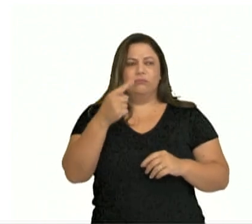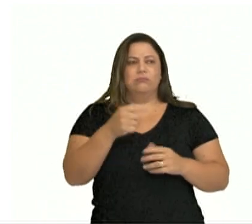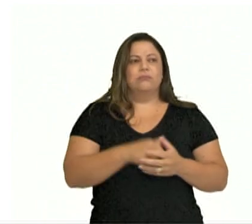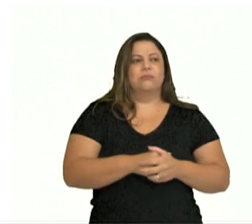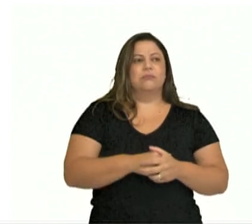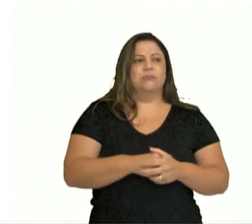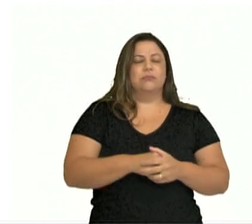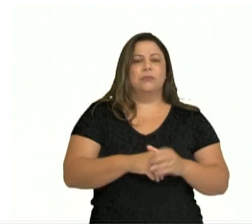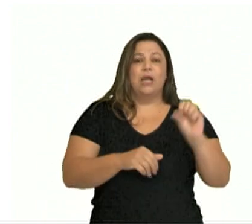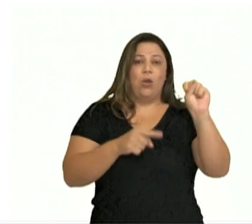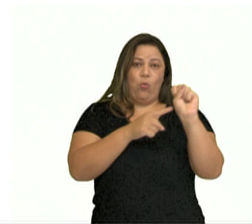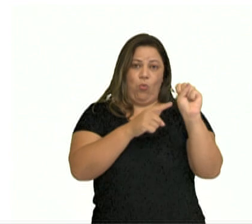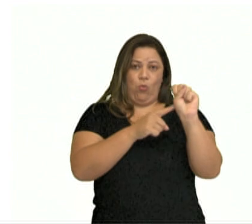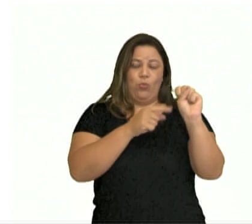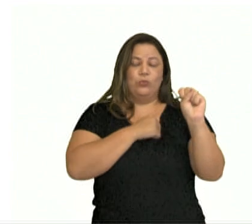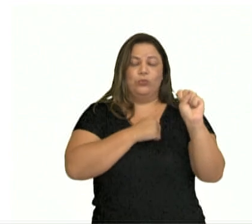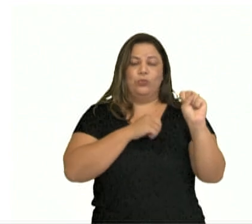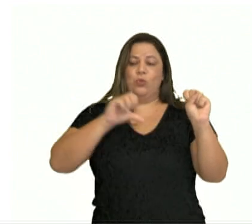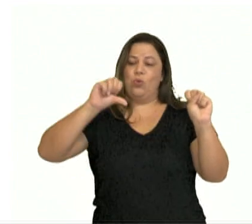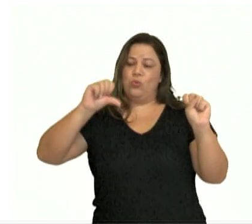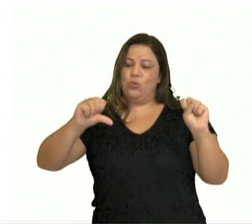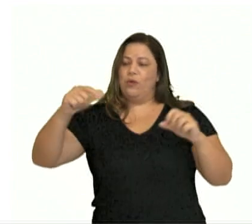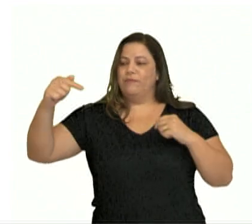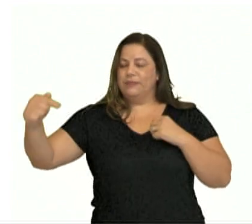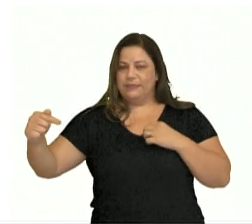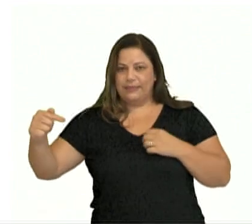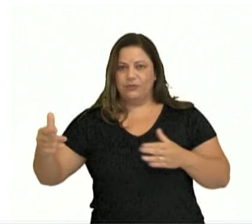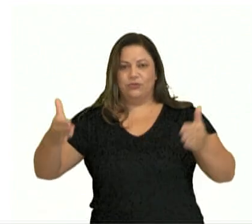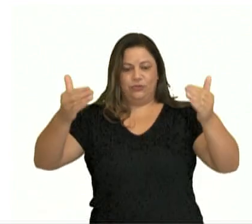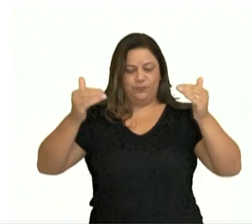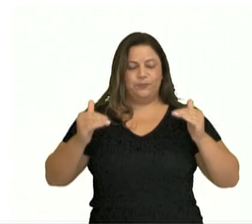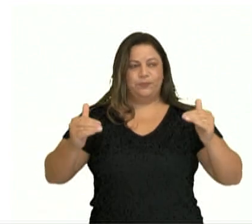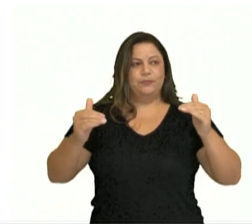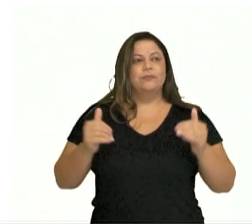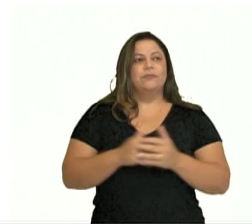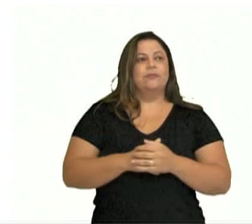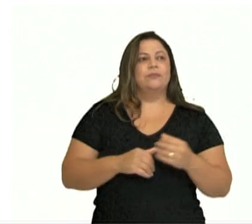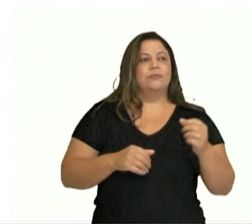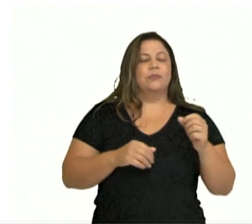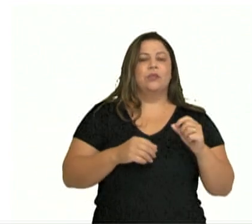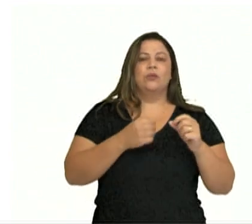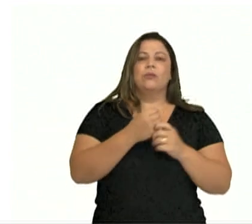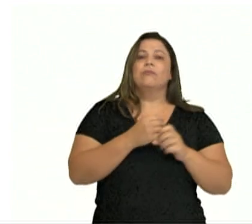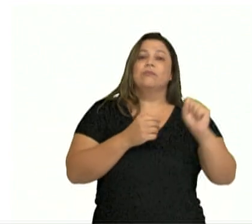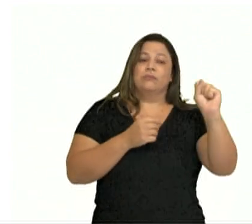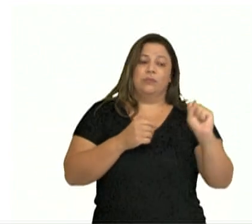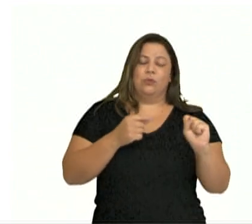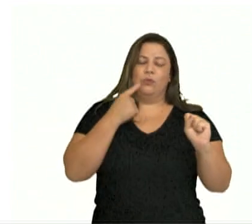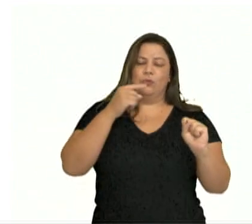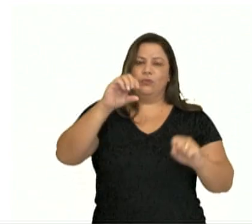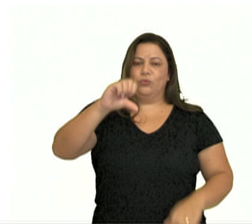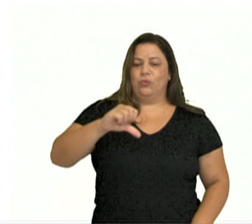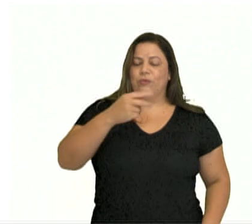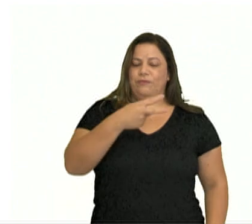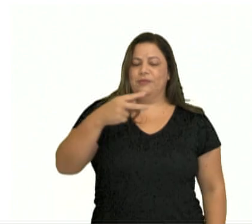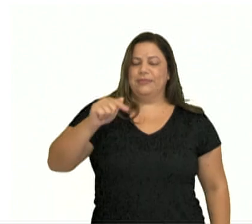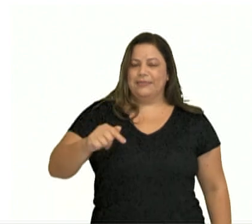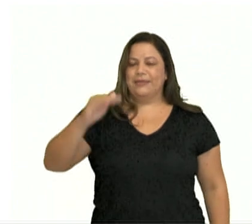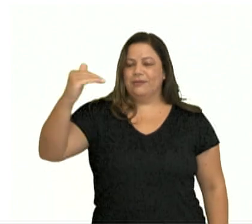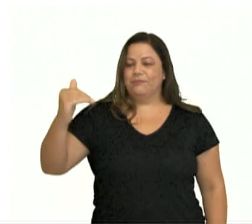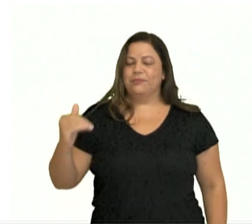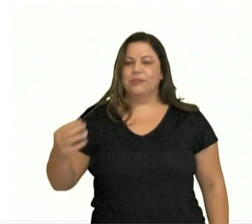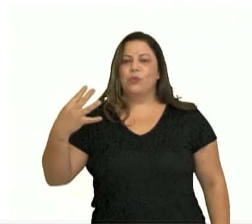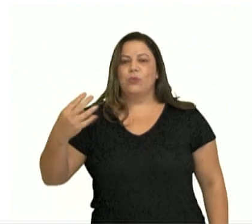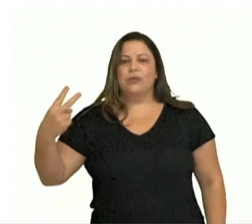a nota é 8 do primeiro, 9 e 7. Então, o primeiro aqui vai ser 8 vezes 1, 8, 9 vezes 3, 27, 7 vezes